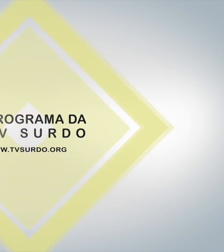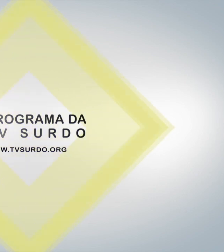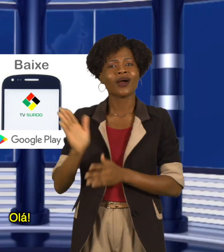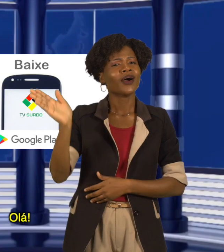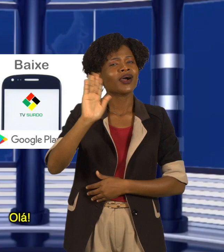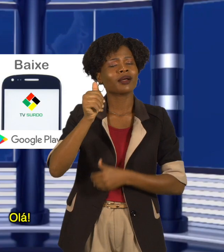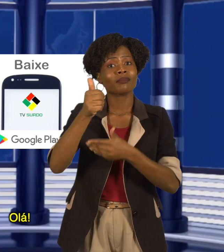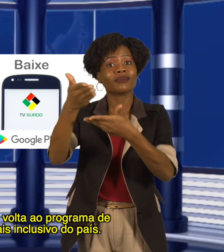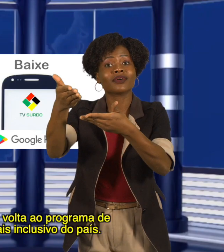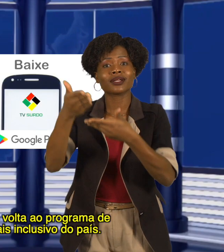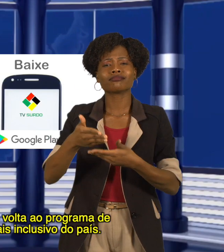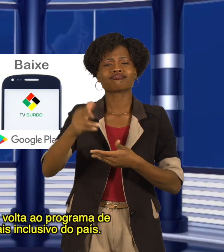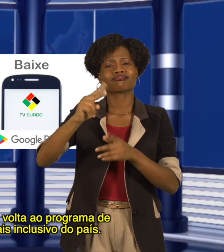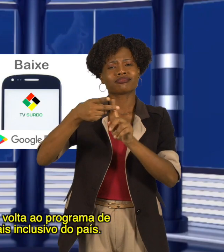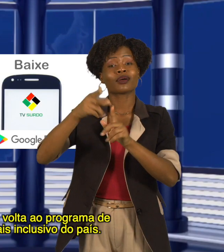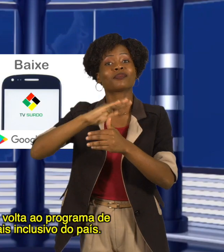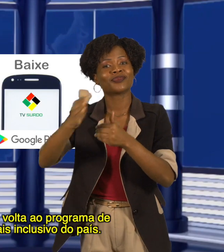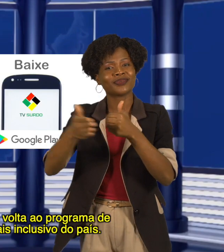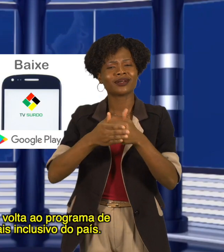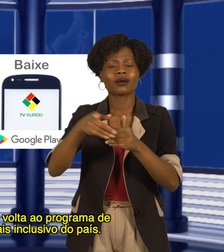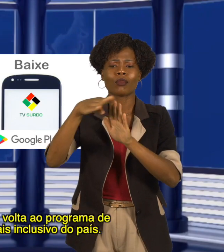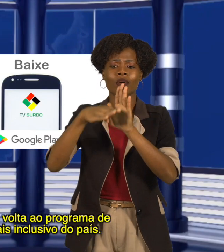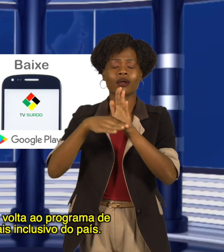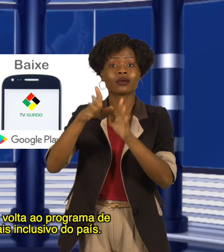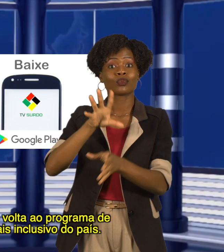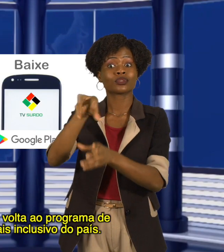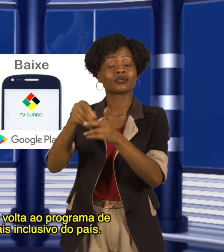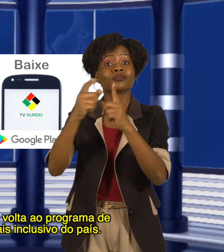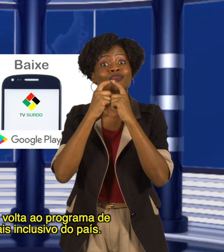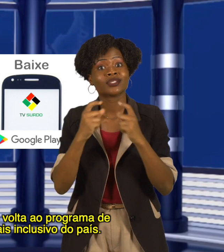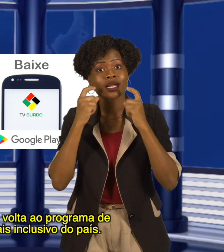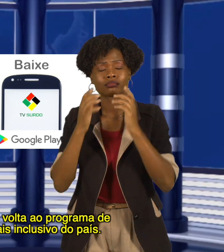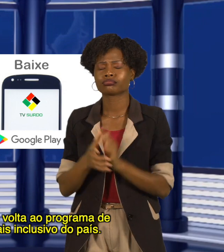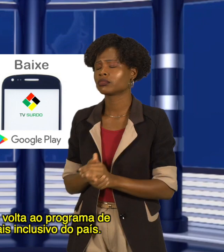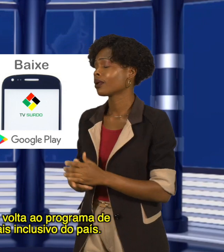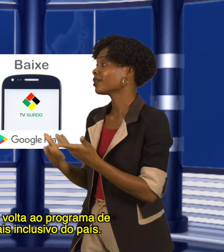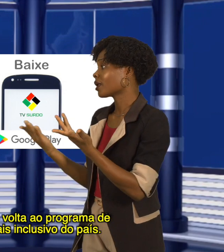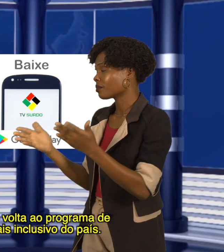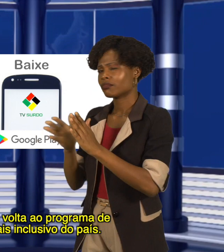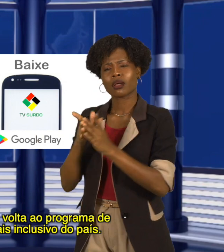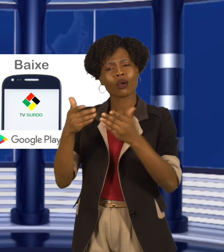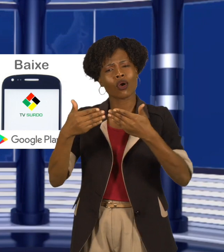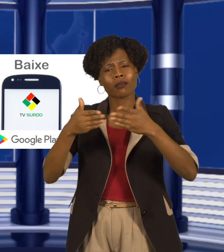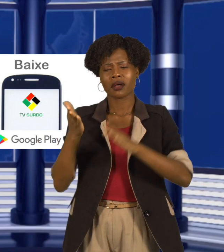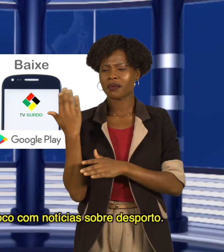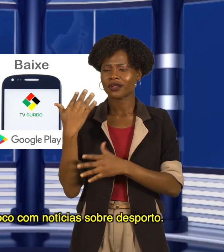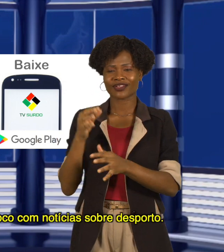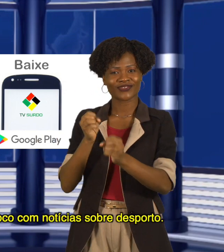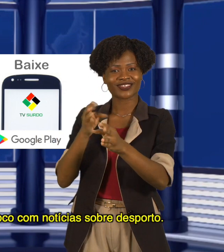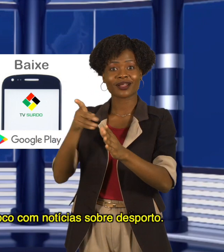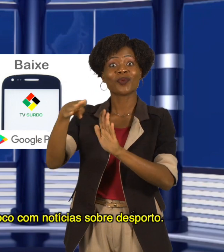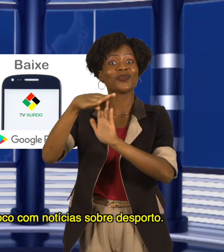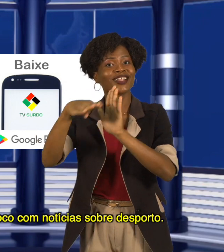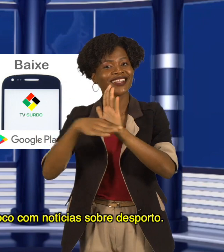Olá. Bem-vindo de volta ao programa de televisão mais inclusivo do país. E